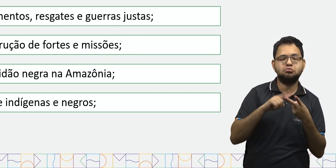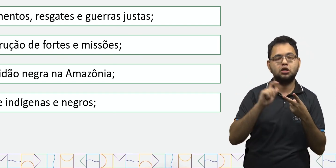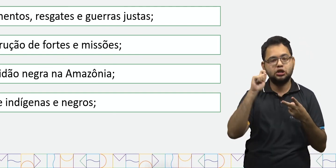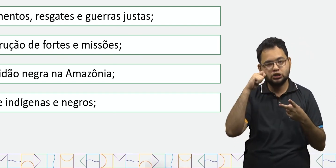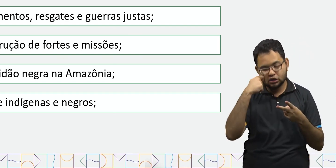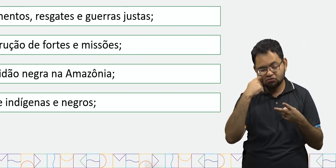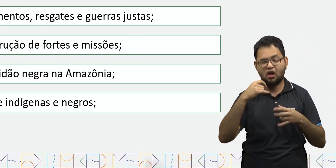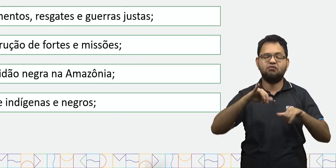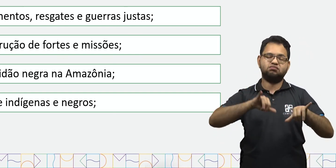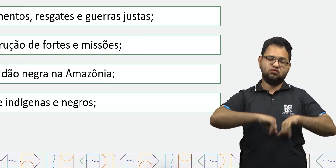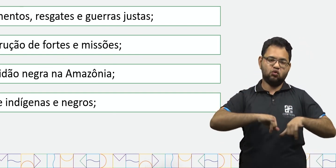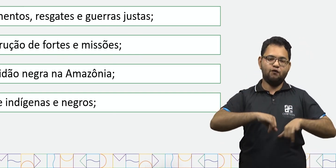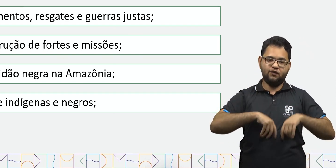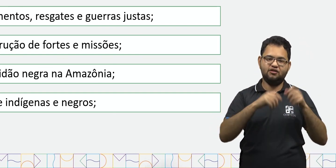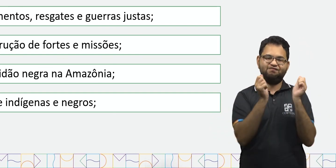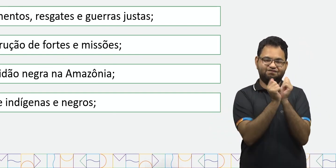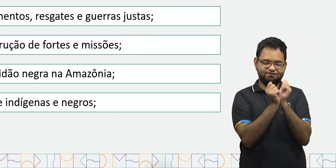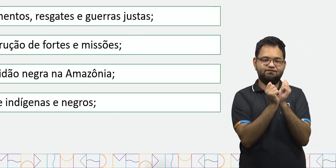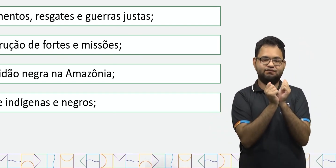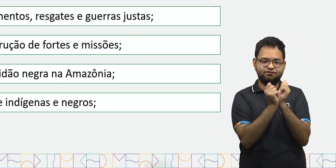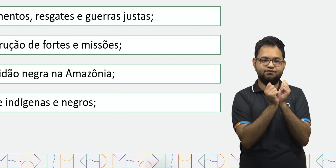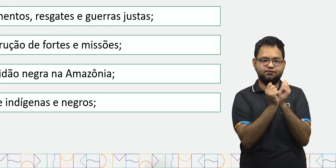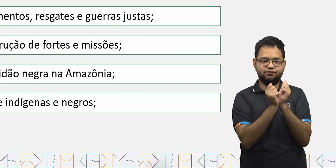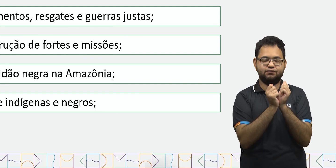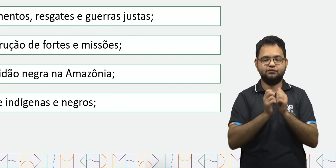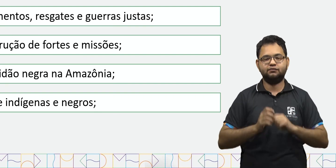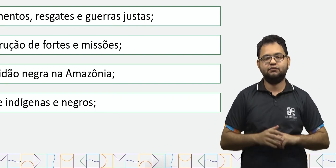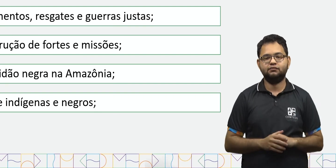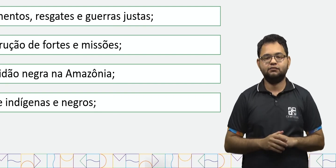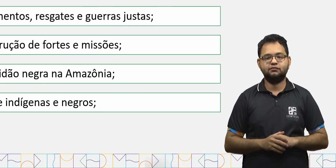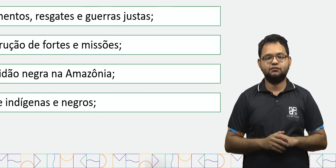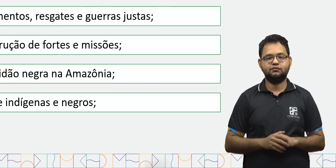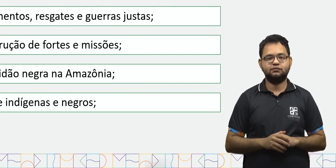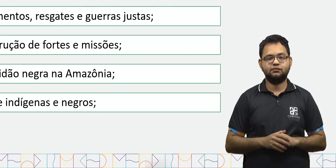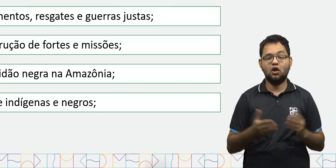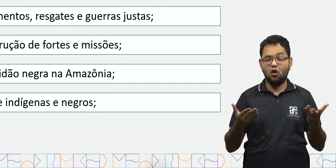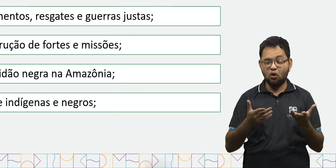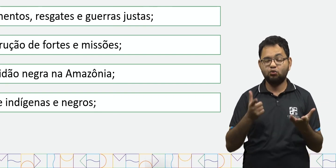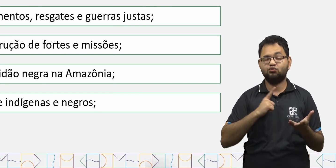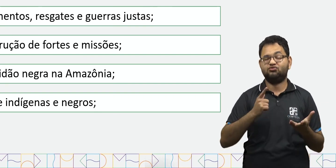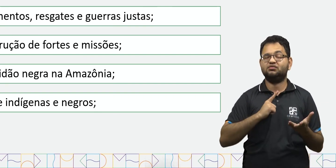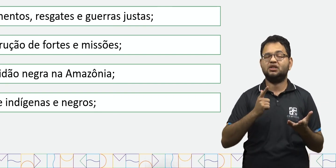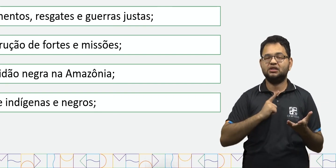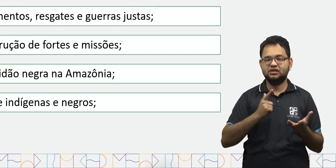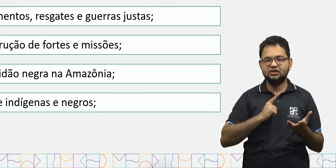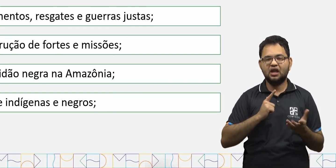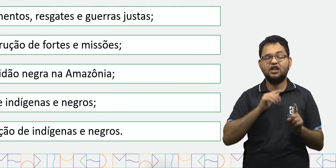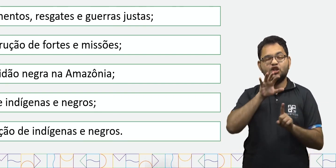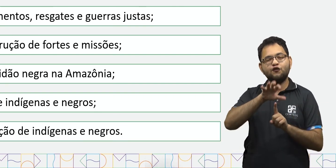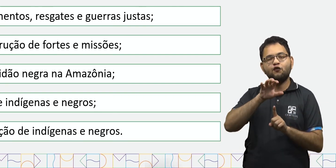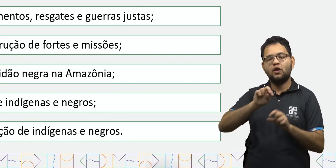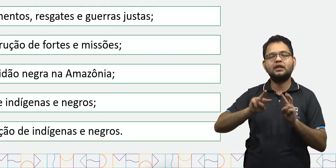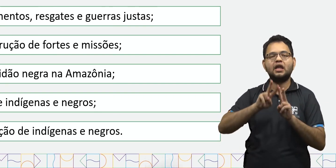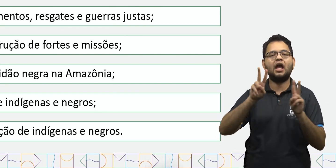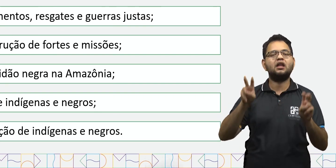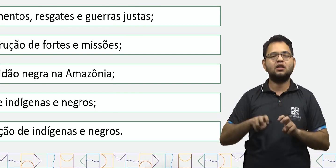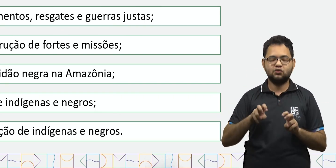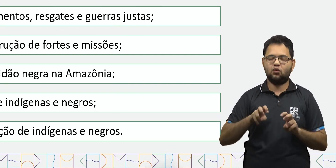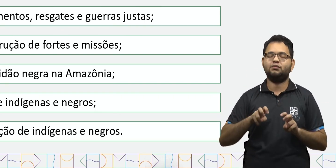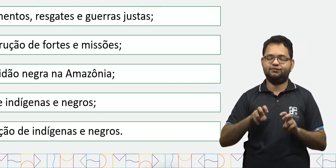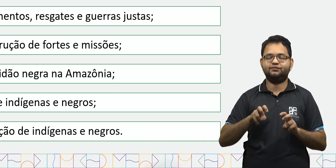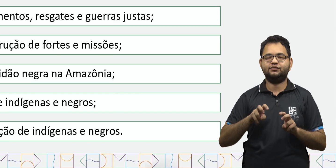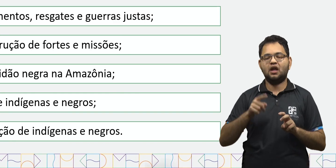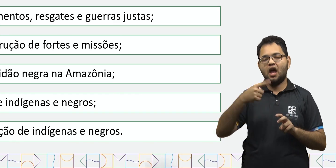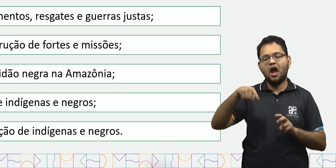quanto negros sofreram com a escravidão, ou até mesmo com a morte. Hoje em dia, ainda temos muitos traços da